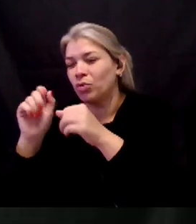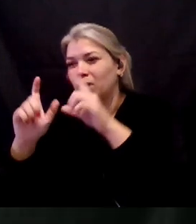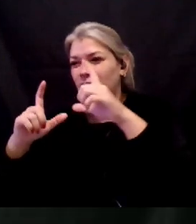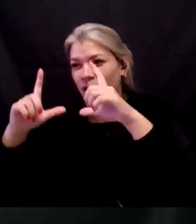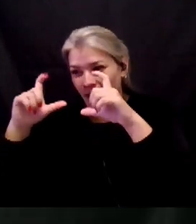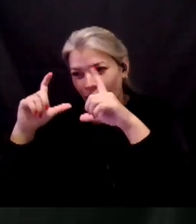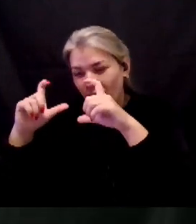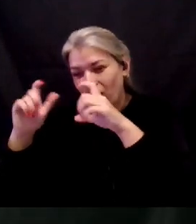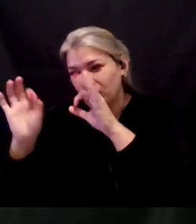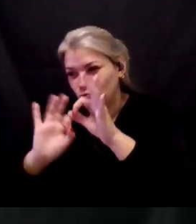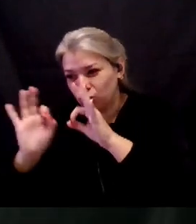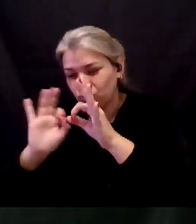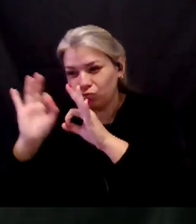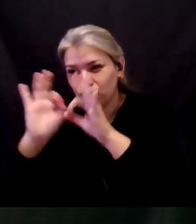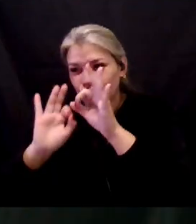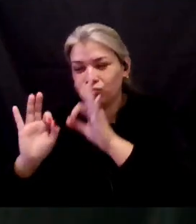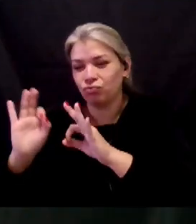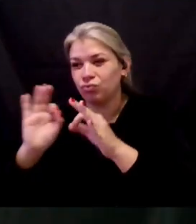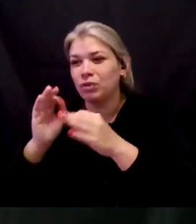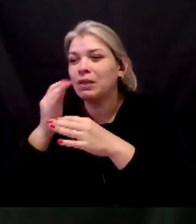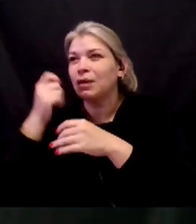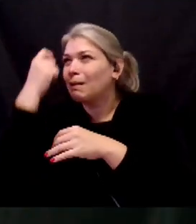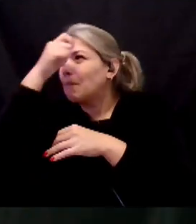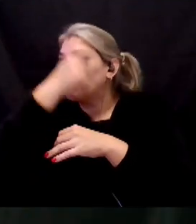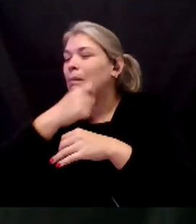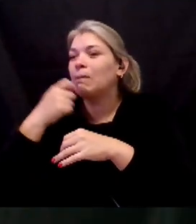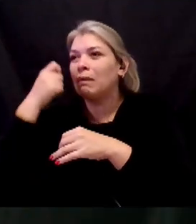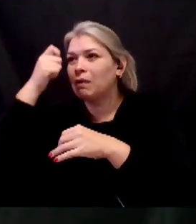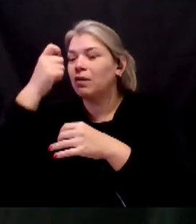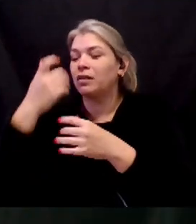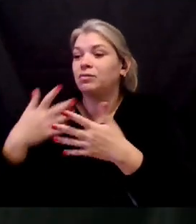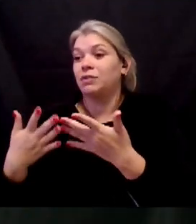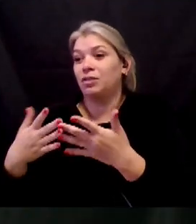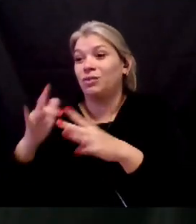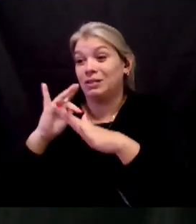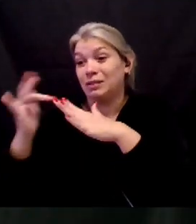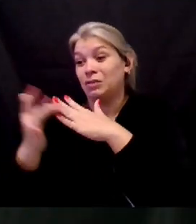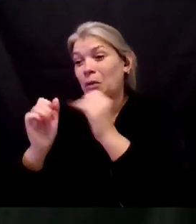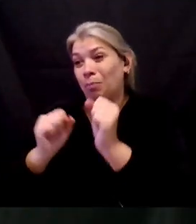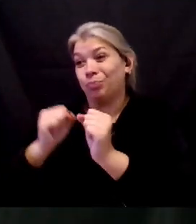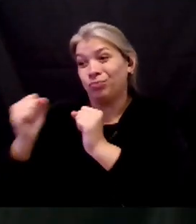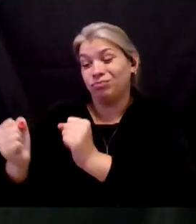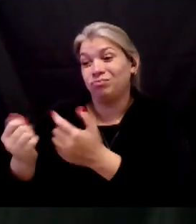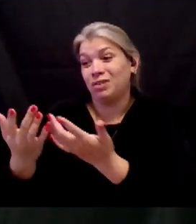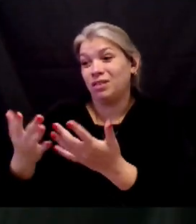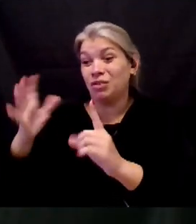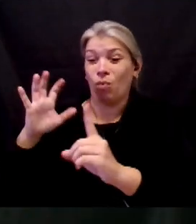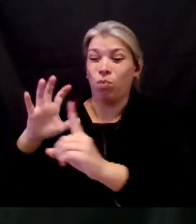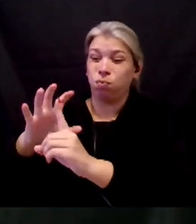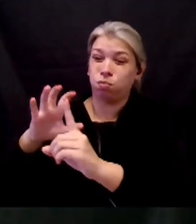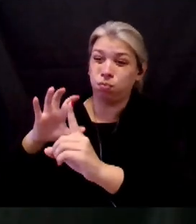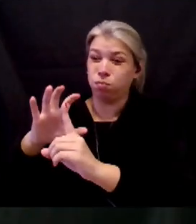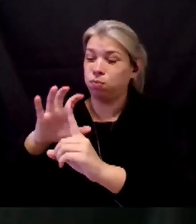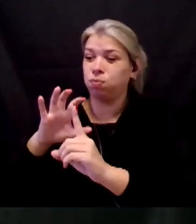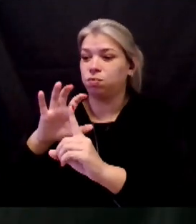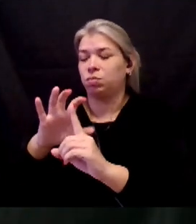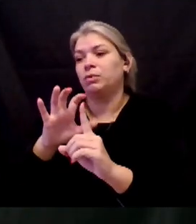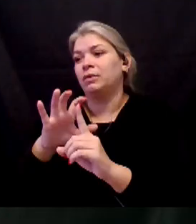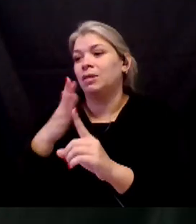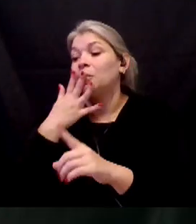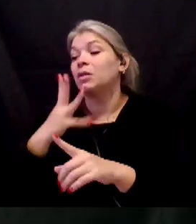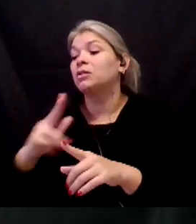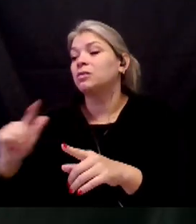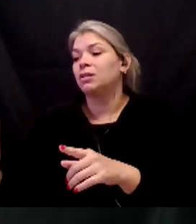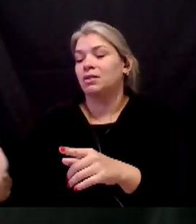pegar esse brilho aqui, vou passar e tal. As redes sociais, o poder de influência para as nossas crianças, apesar